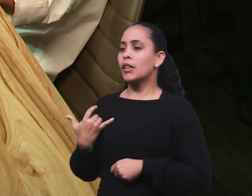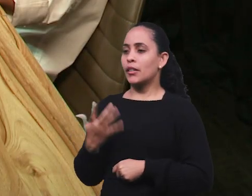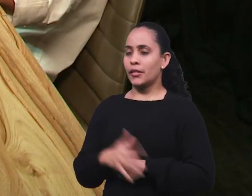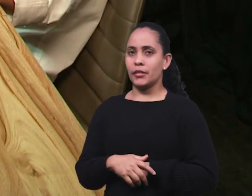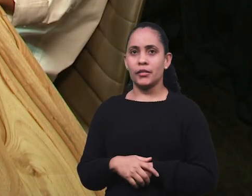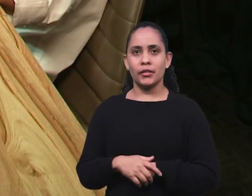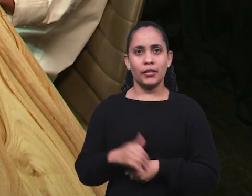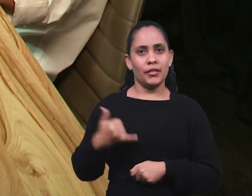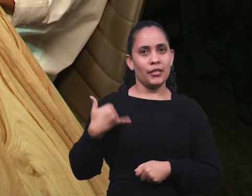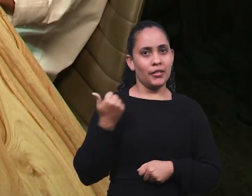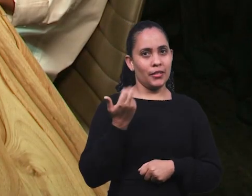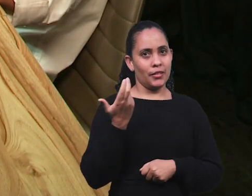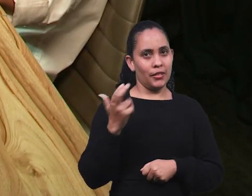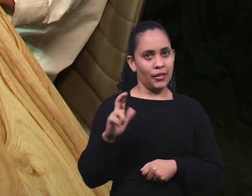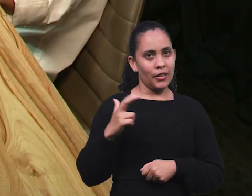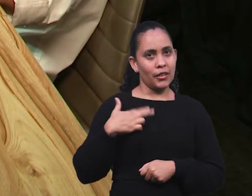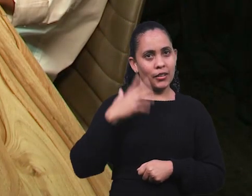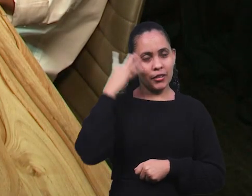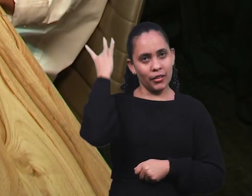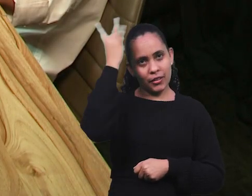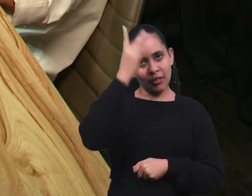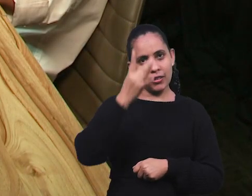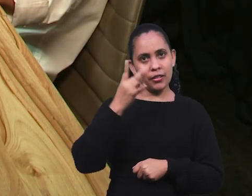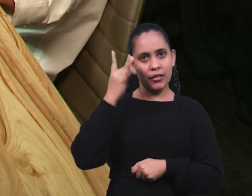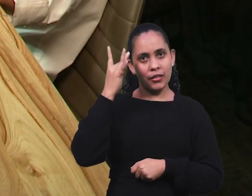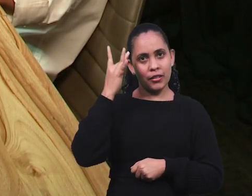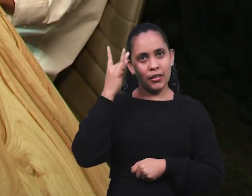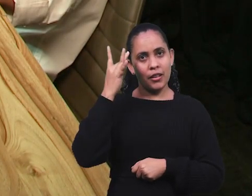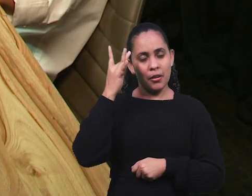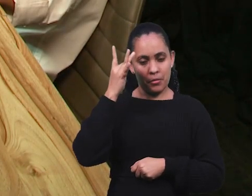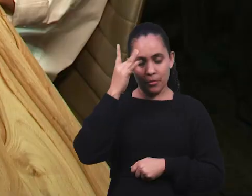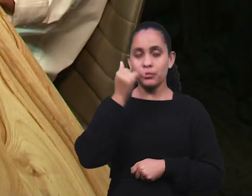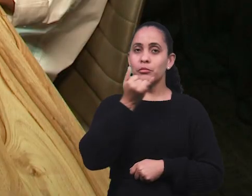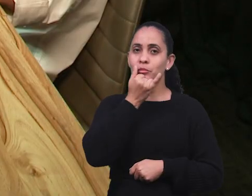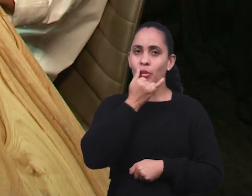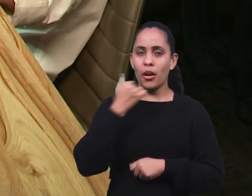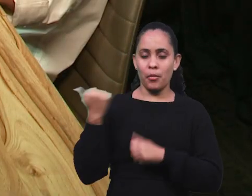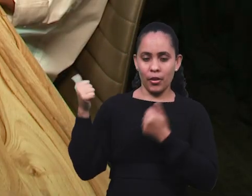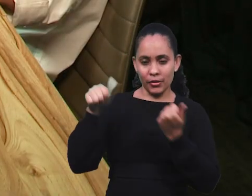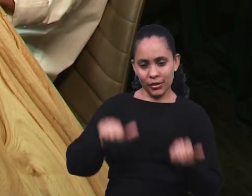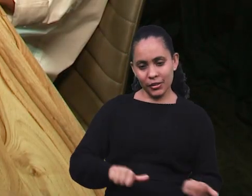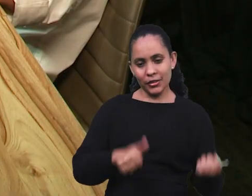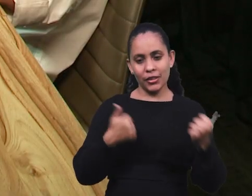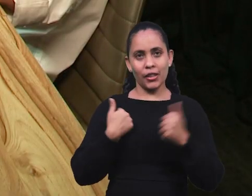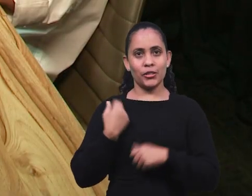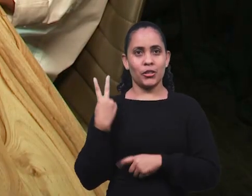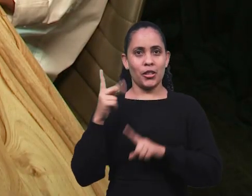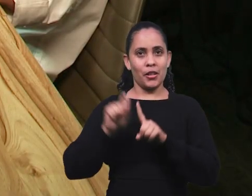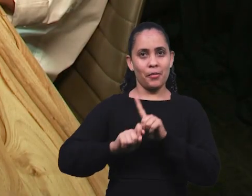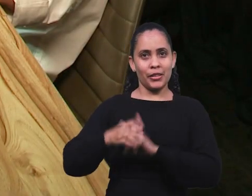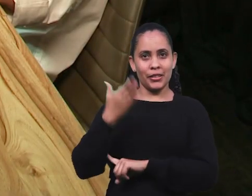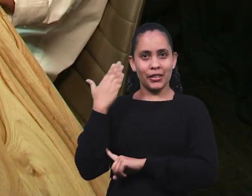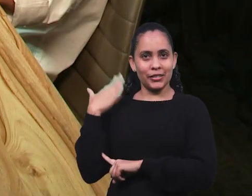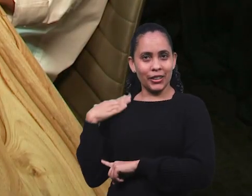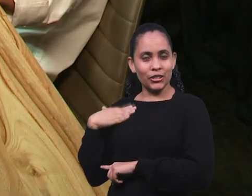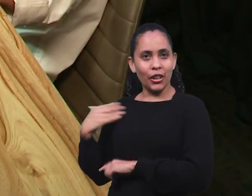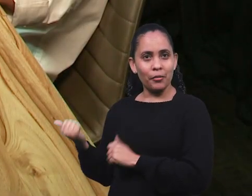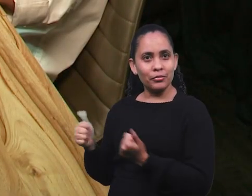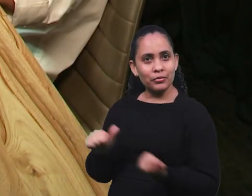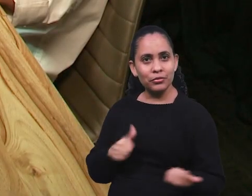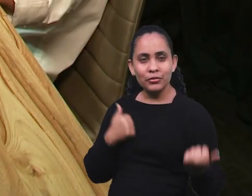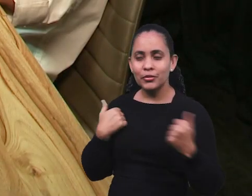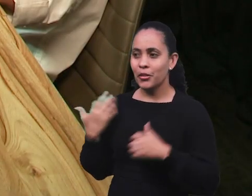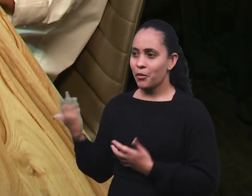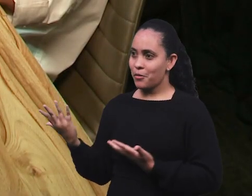hoje? Hoje em dia ele tem 15, ele foi batizado inclusive há uns 2 meses atrás, graças a Deus. Glória a Deus, eu imagino como